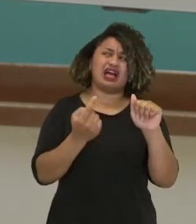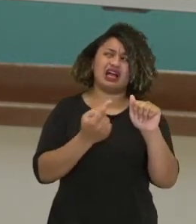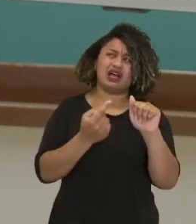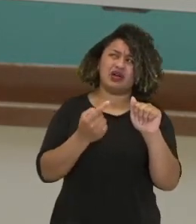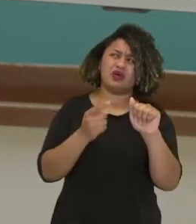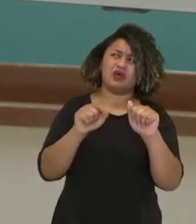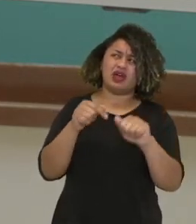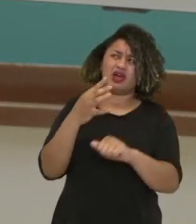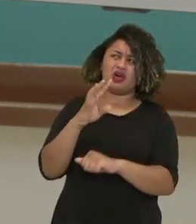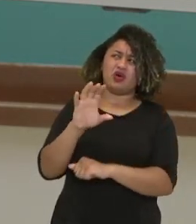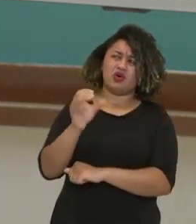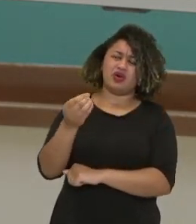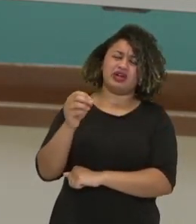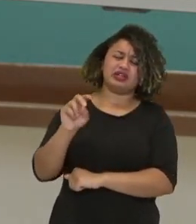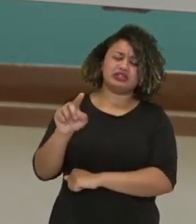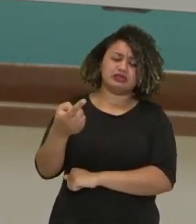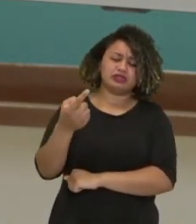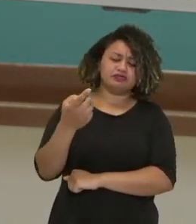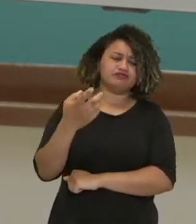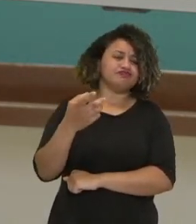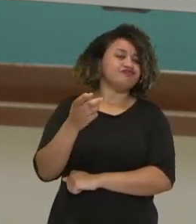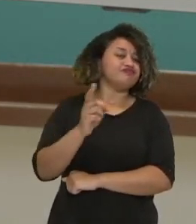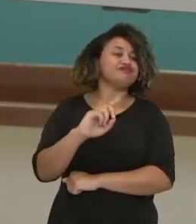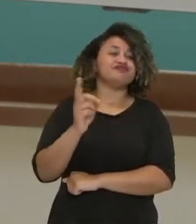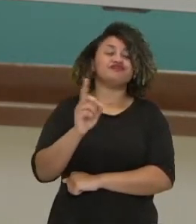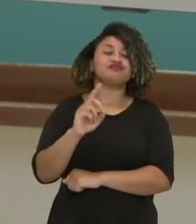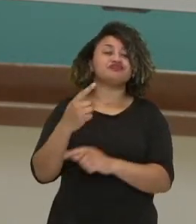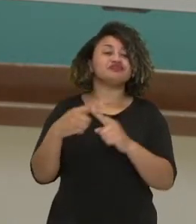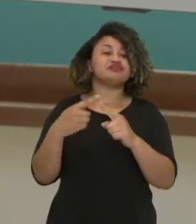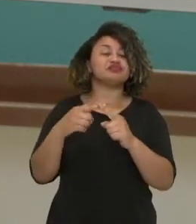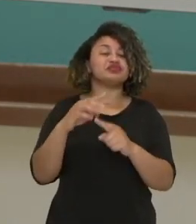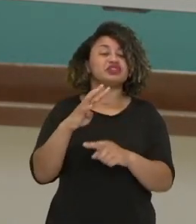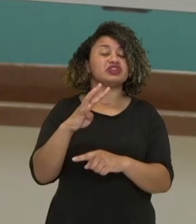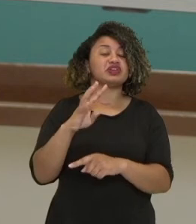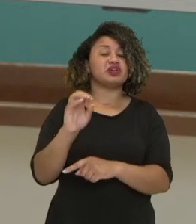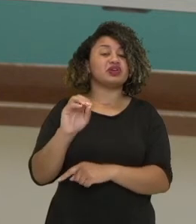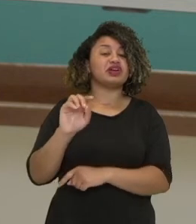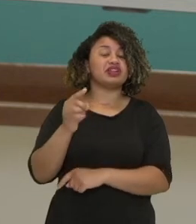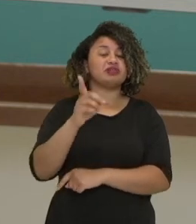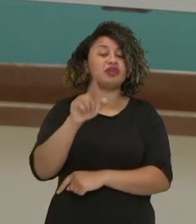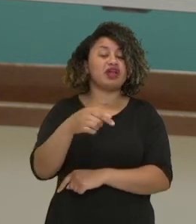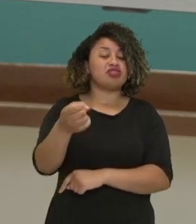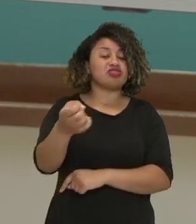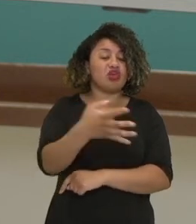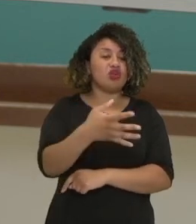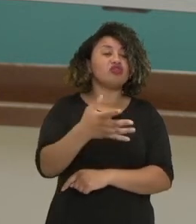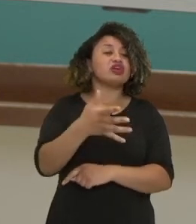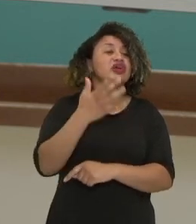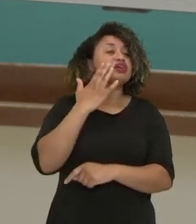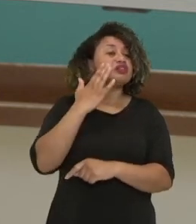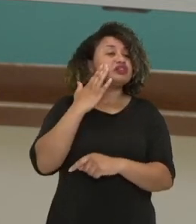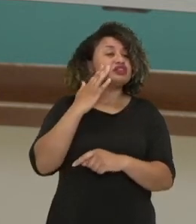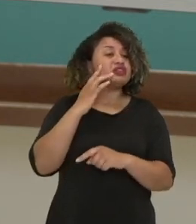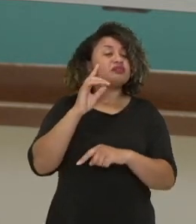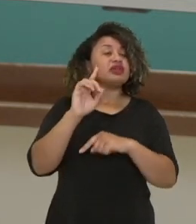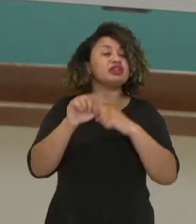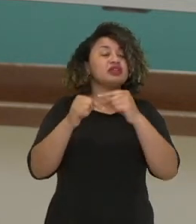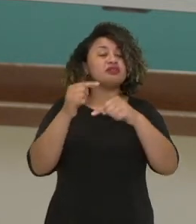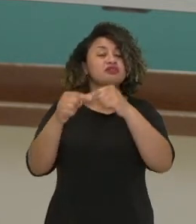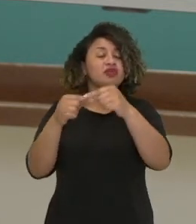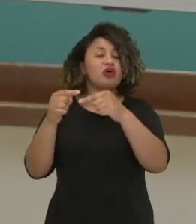considero 40 mil como A1? Não, porque 40 mil é ele novo. Nós queremos saber quanto que ele custa após